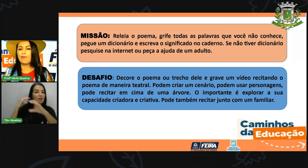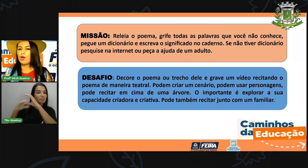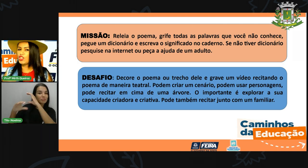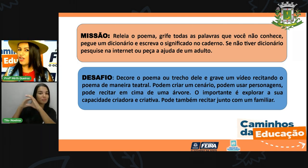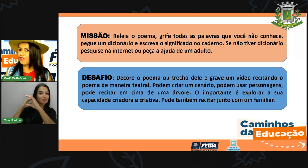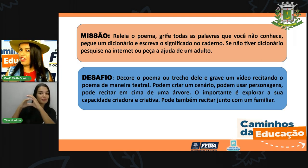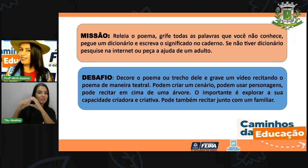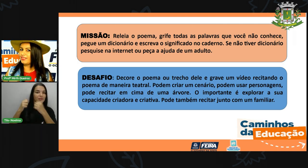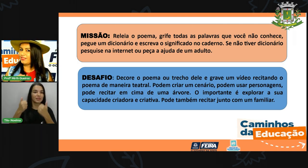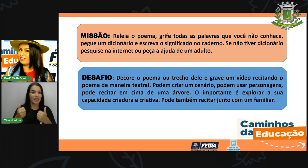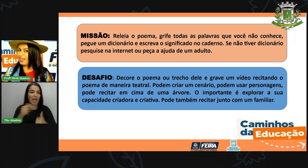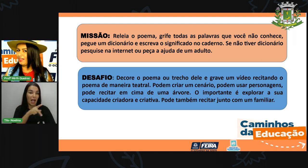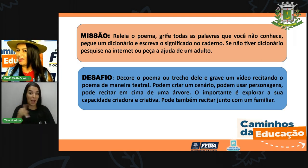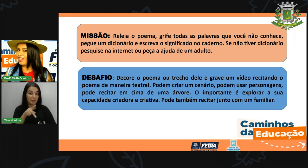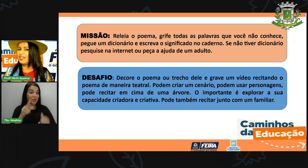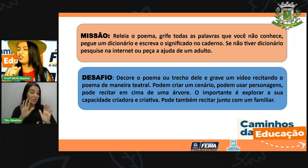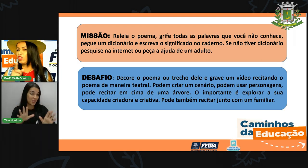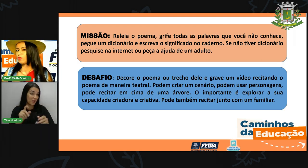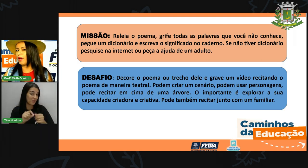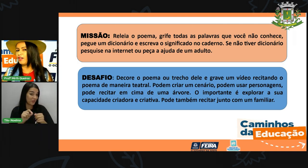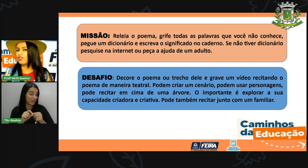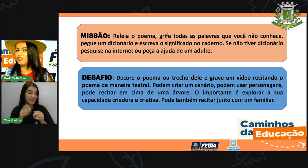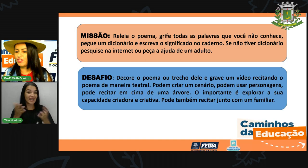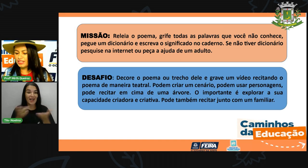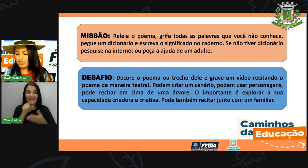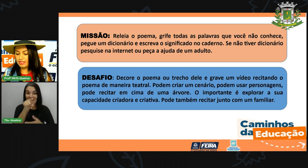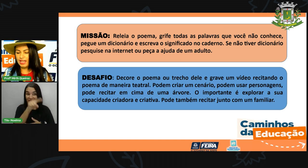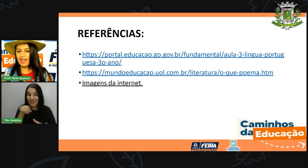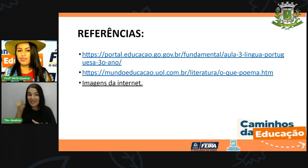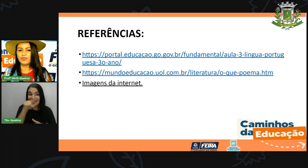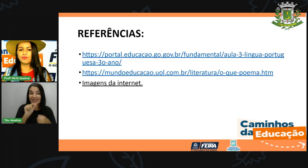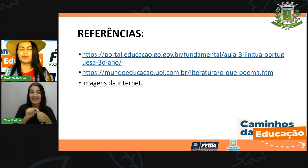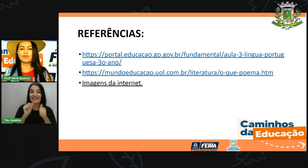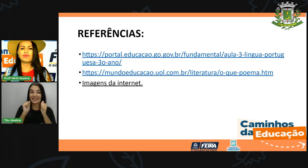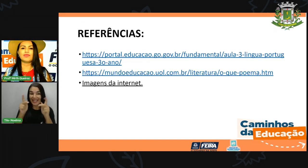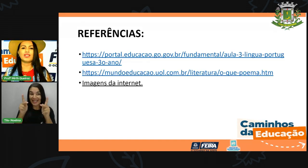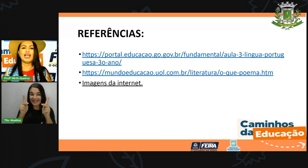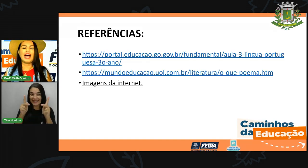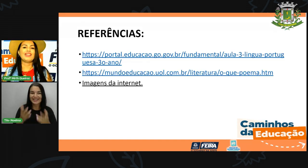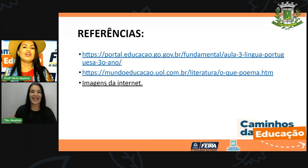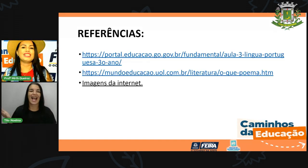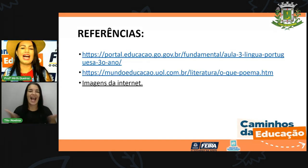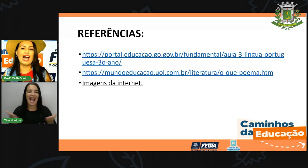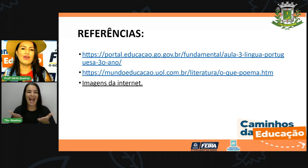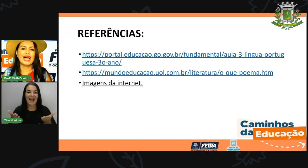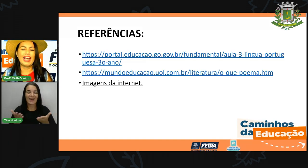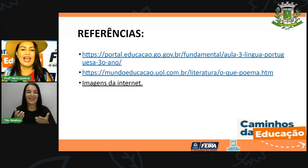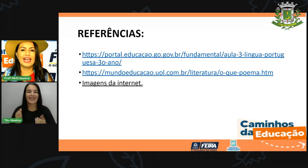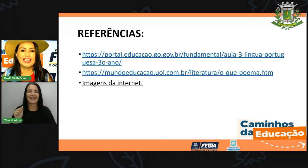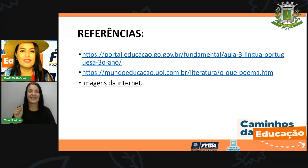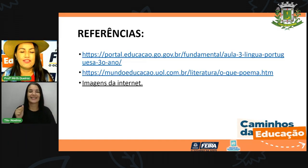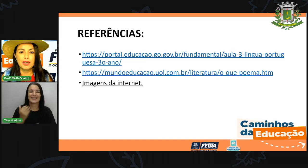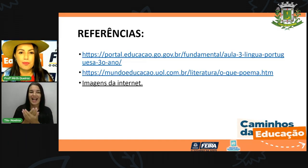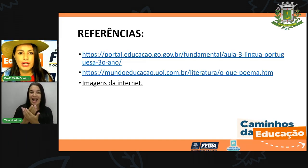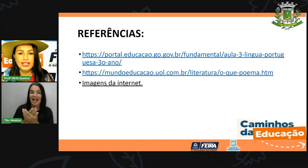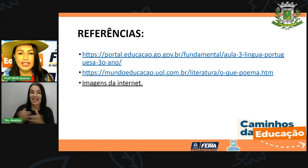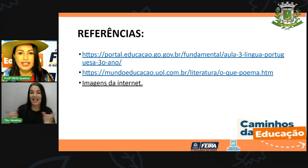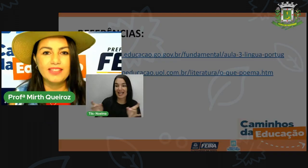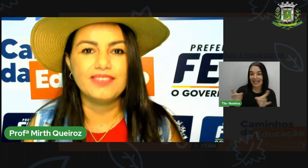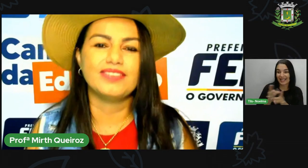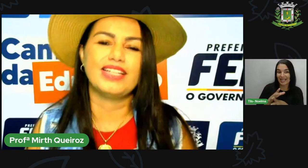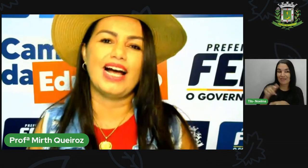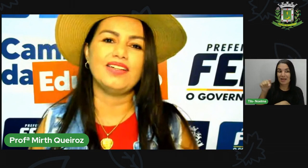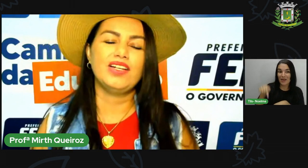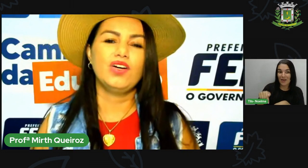vocês. A PRO já fez o dela. E estou esperando de vocês, certo? A nossa aula, ela fica por